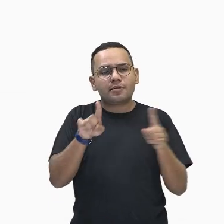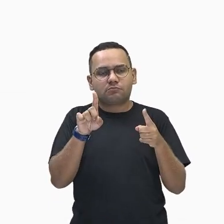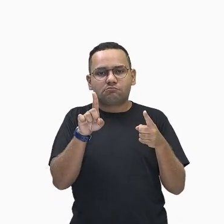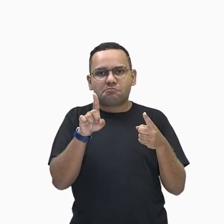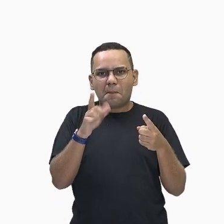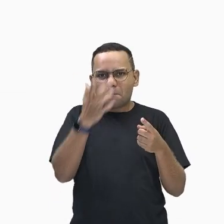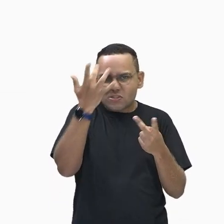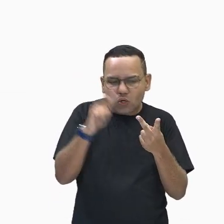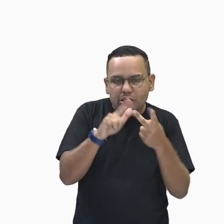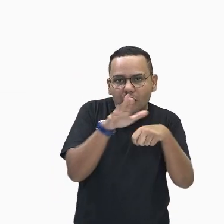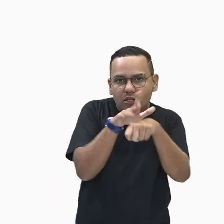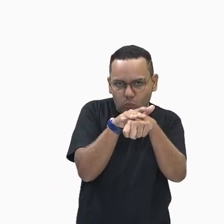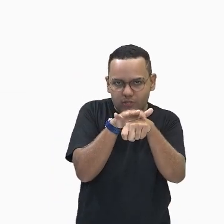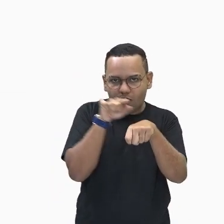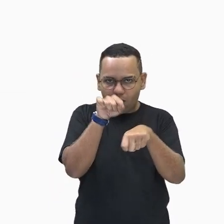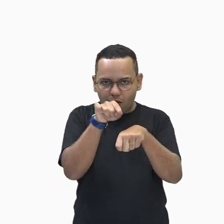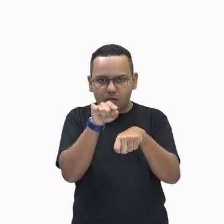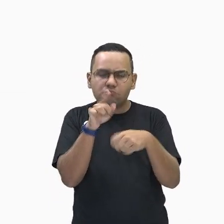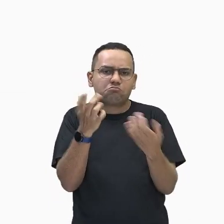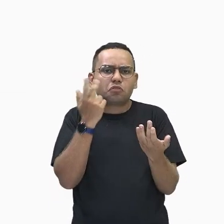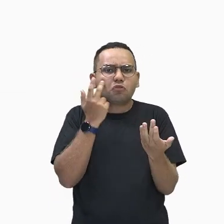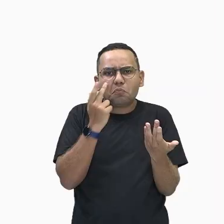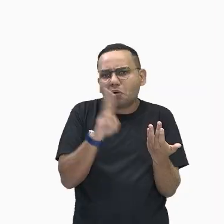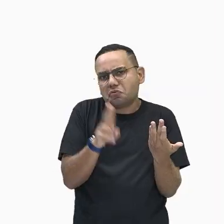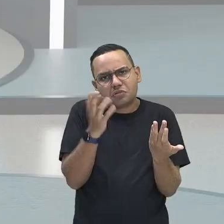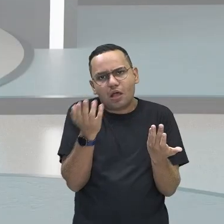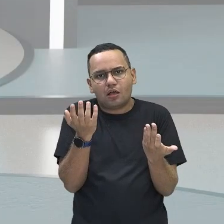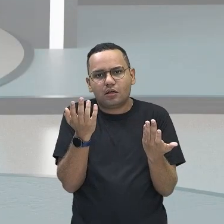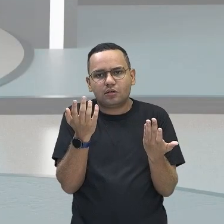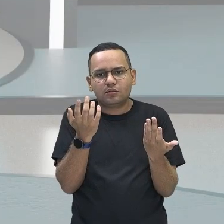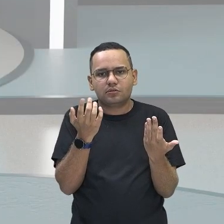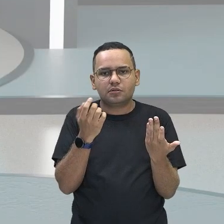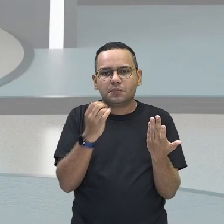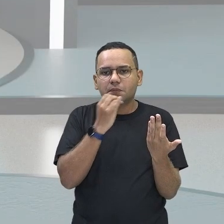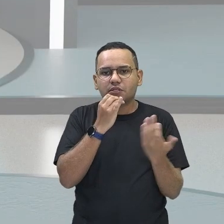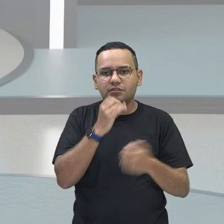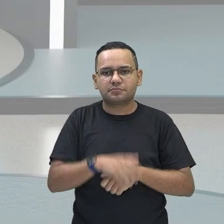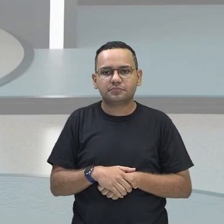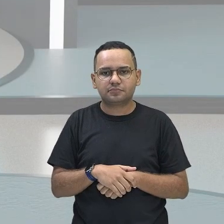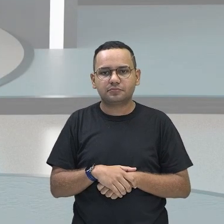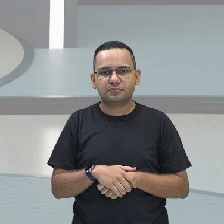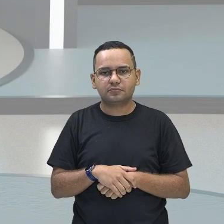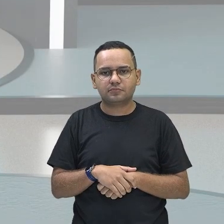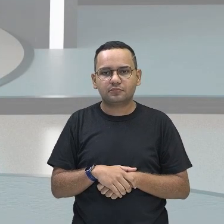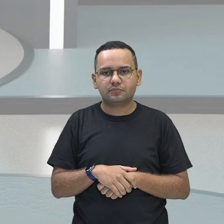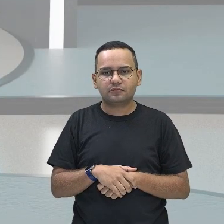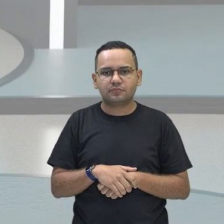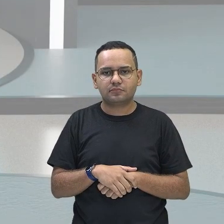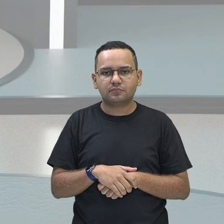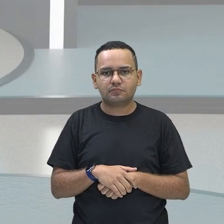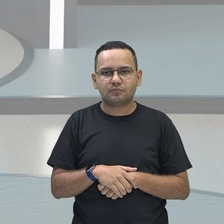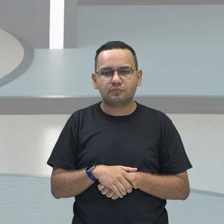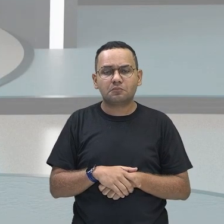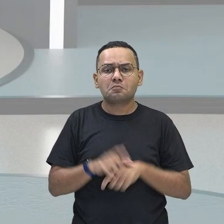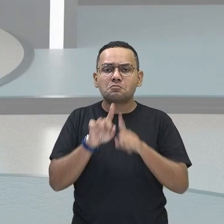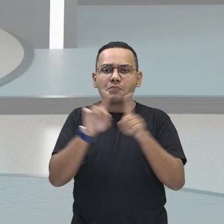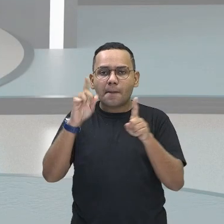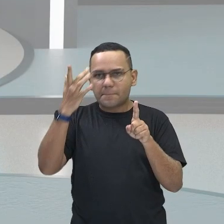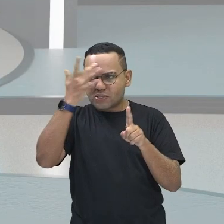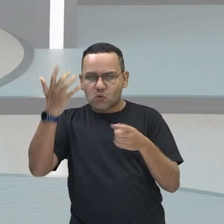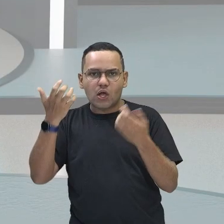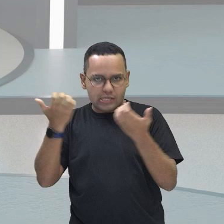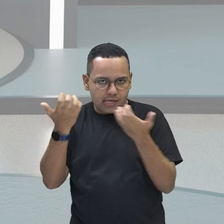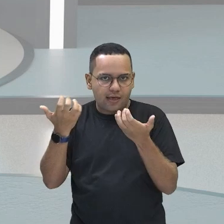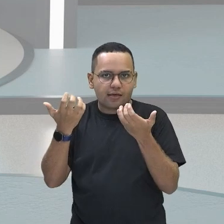é normal utilizar Esses medicamentos né para quem tá de repente melhorando ali a performance não tem problema mas quando